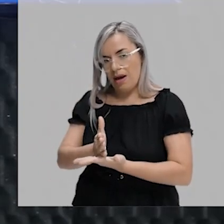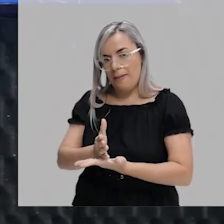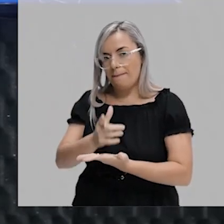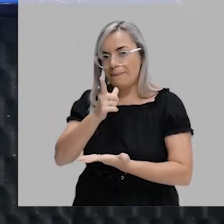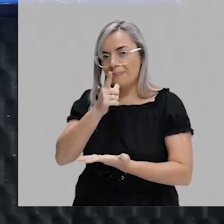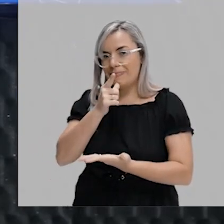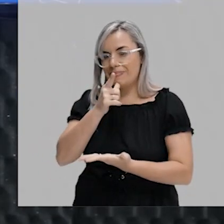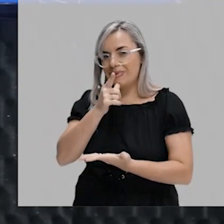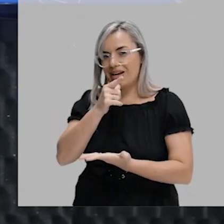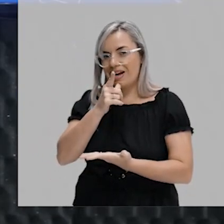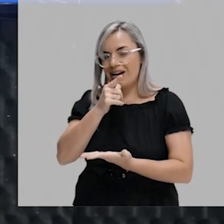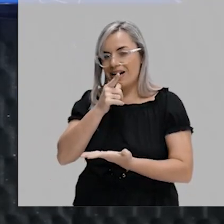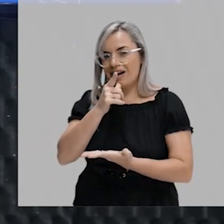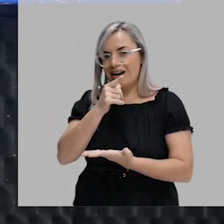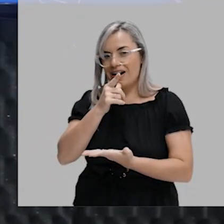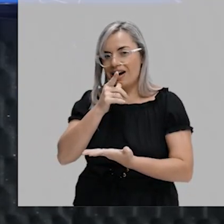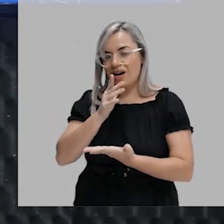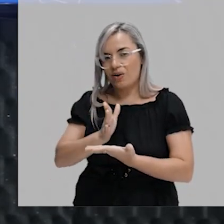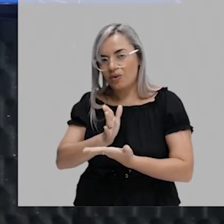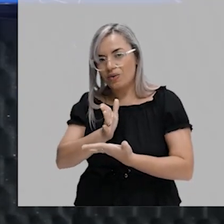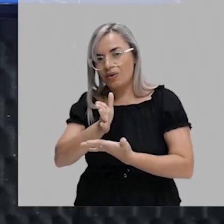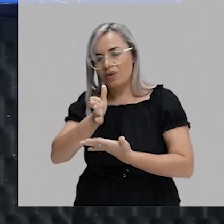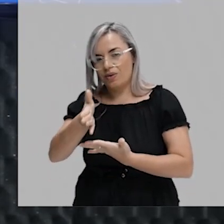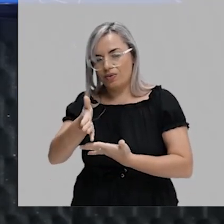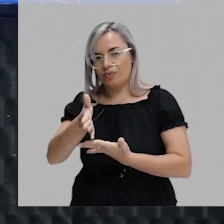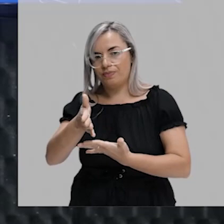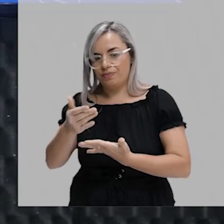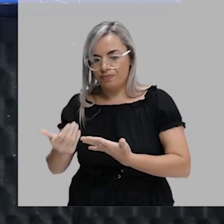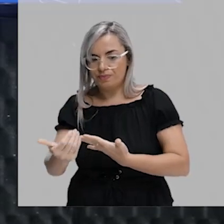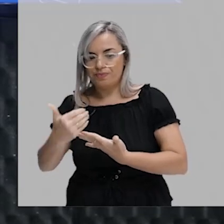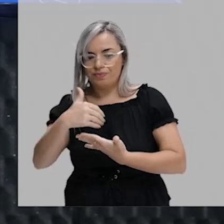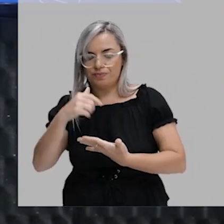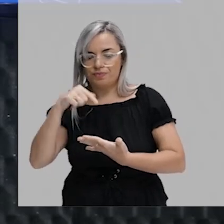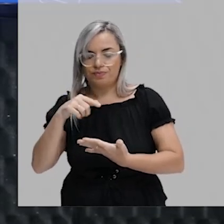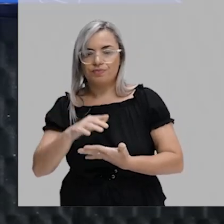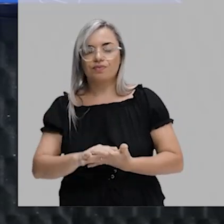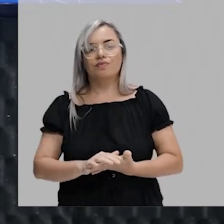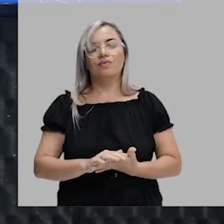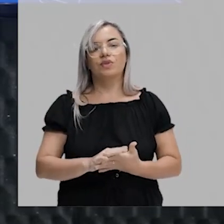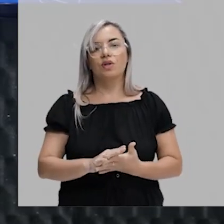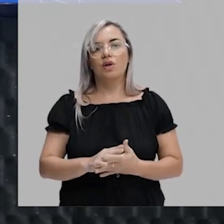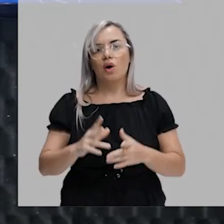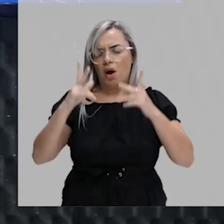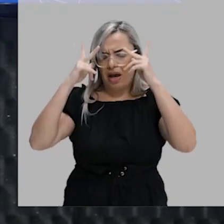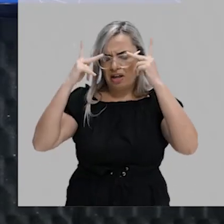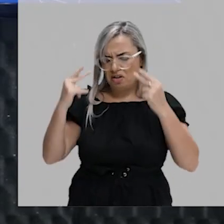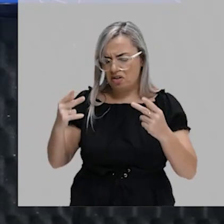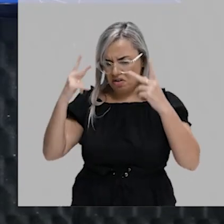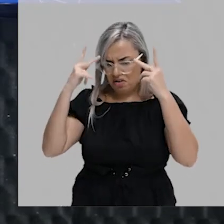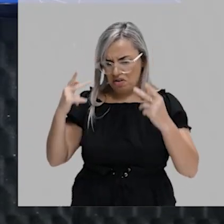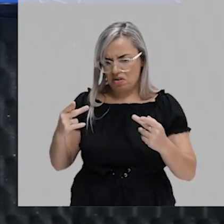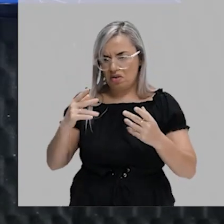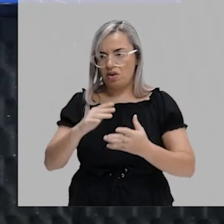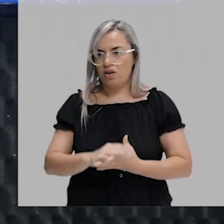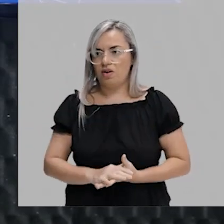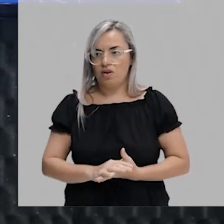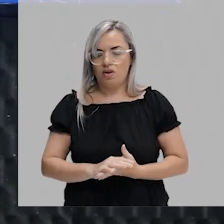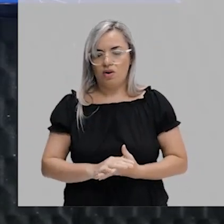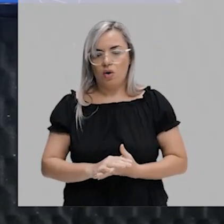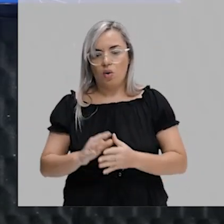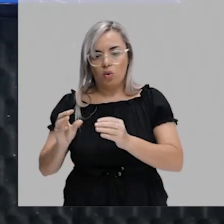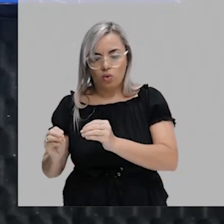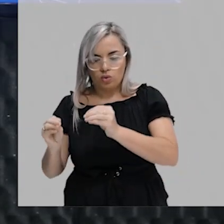permite a passagem do soluto que está dissolvido nessa água. Bem, a tendência natural é que esse soluto deveria vir para cá, né,